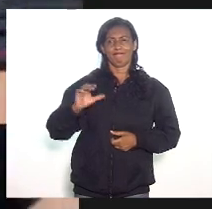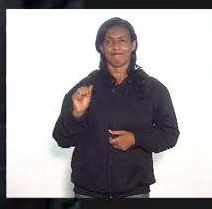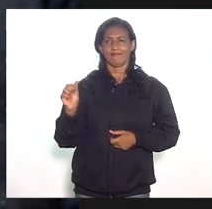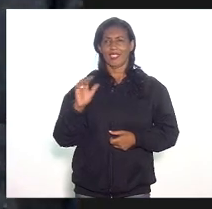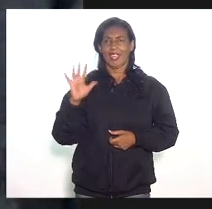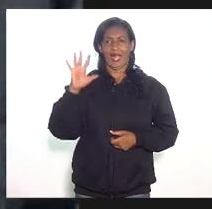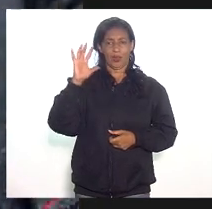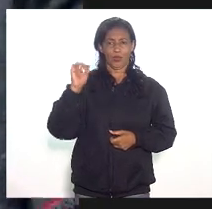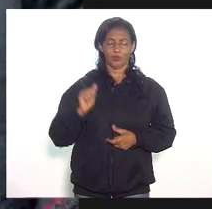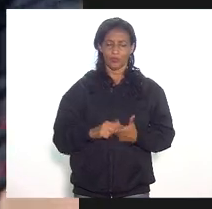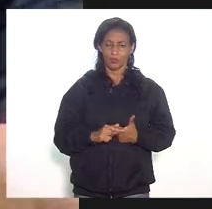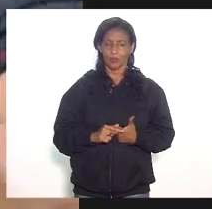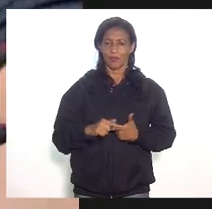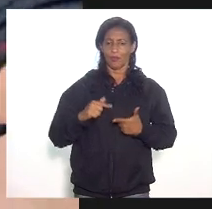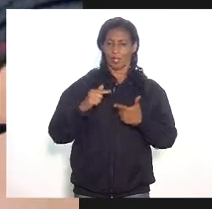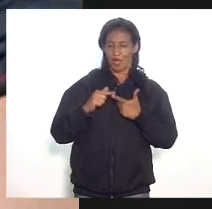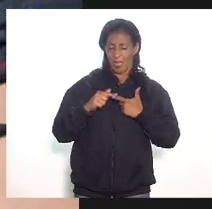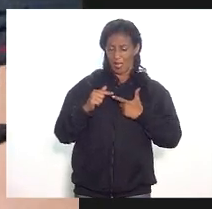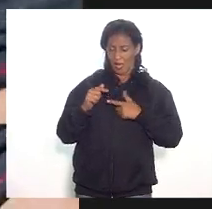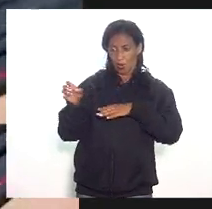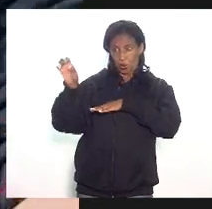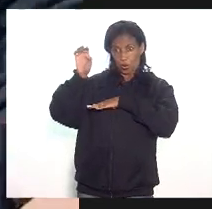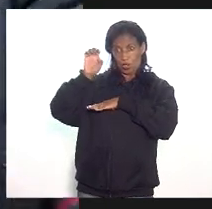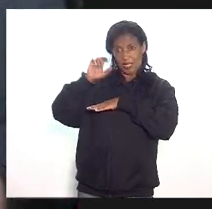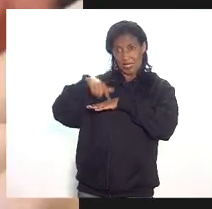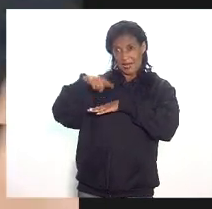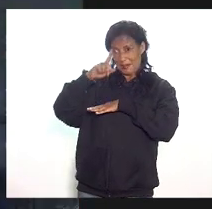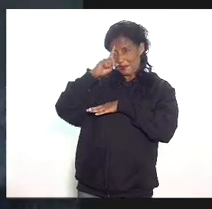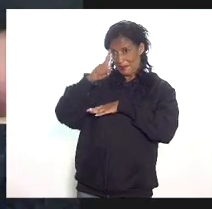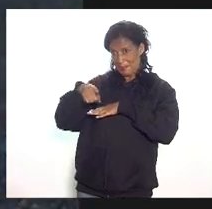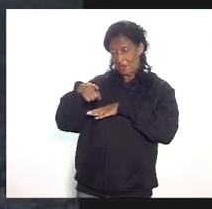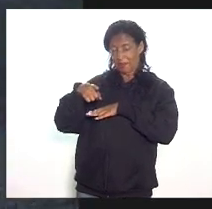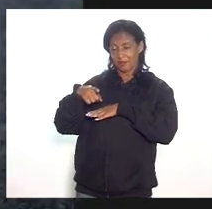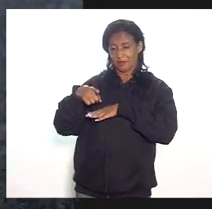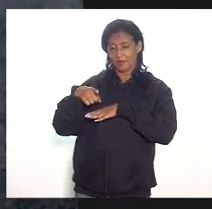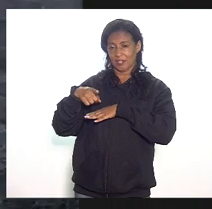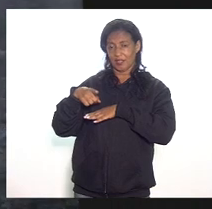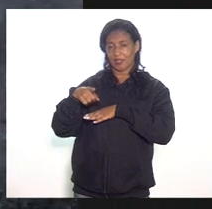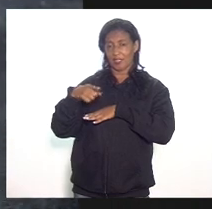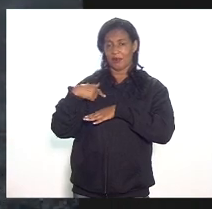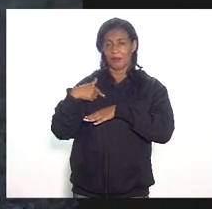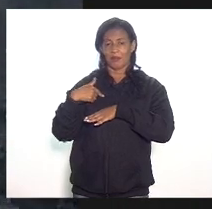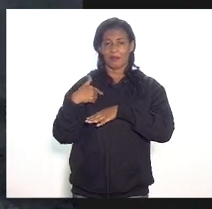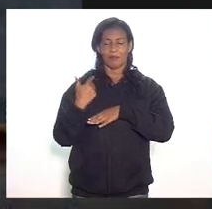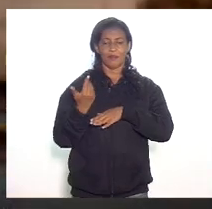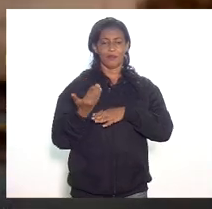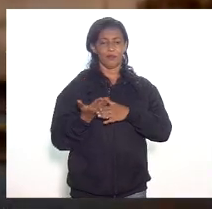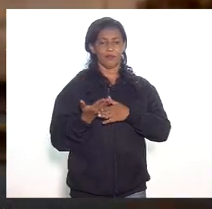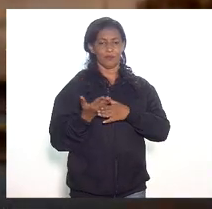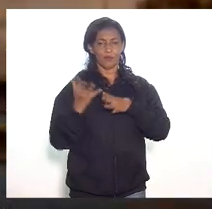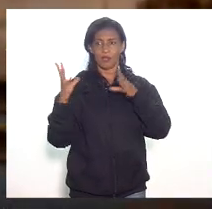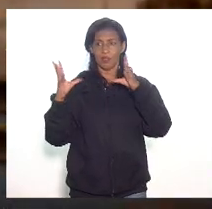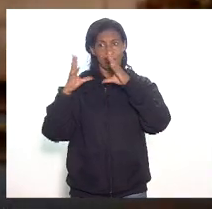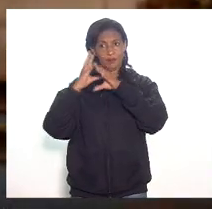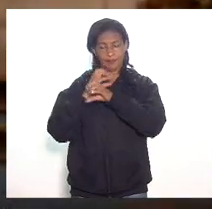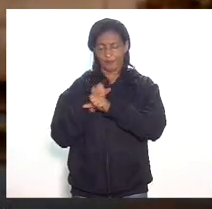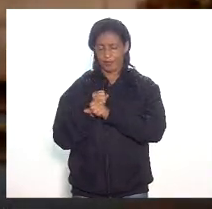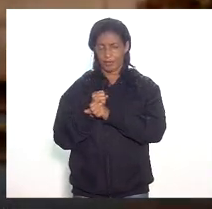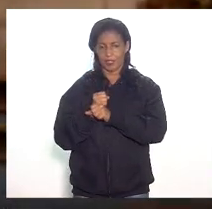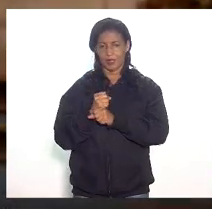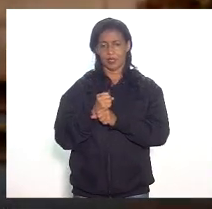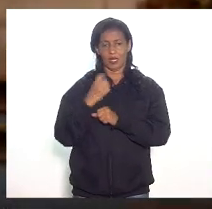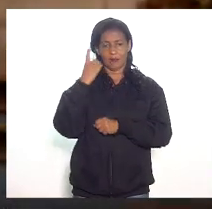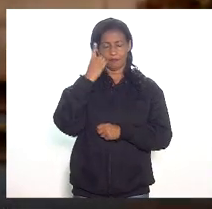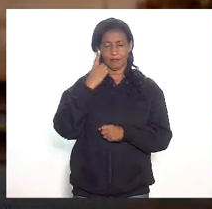sucumbente e a parte que está demandando, principalmente em relação à perícia... Deputado Alexandre, por favor, deputado. Para